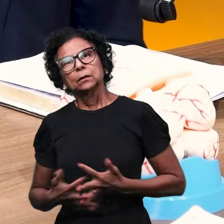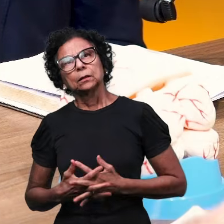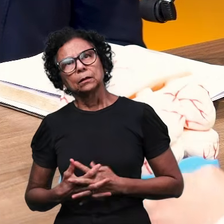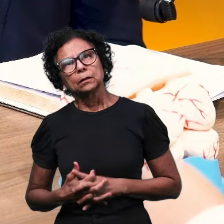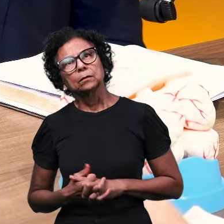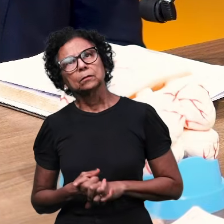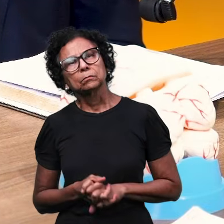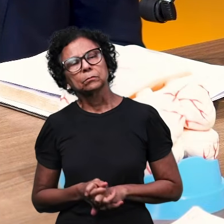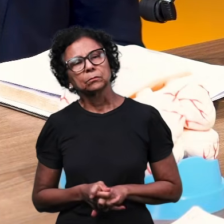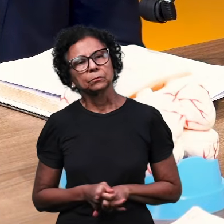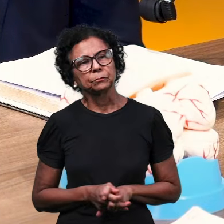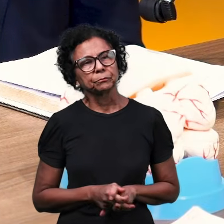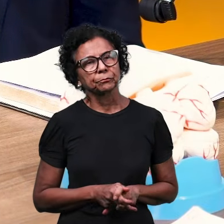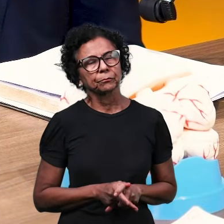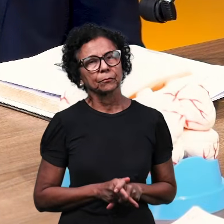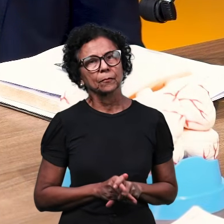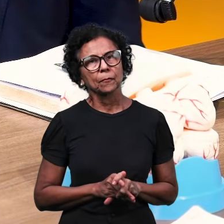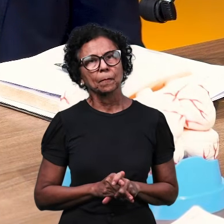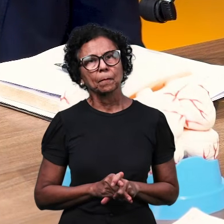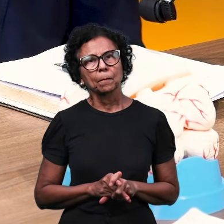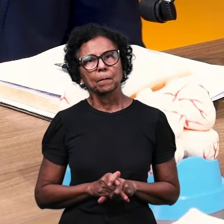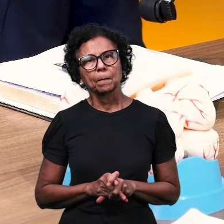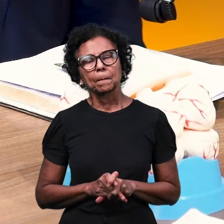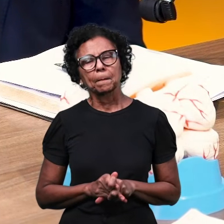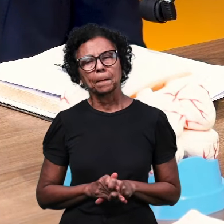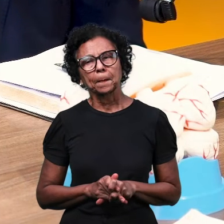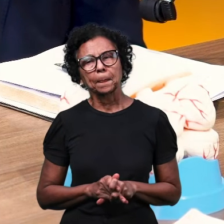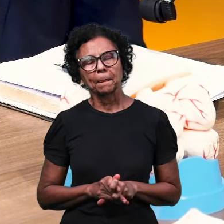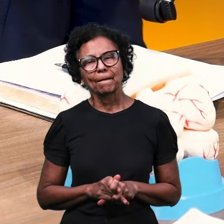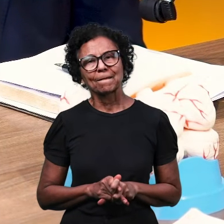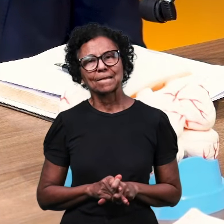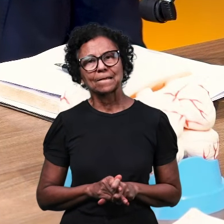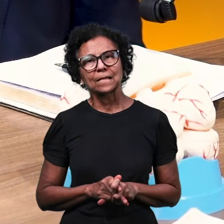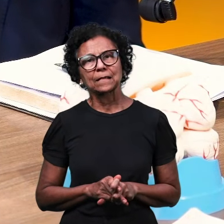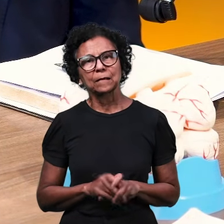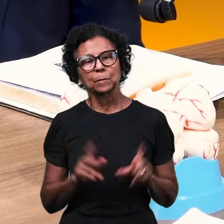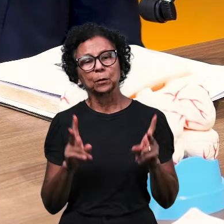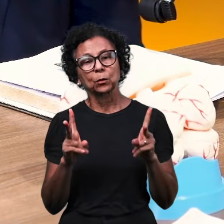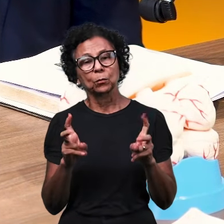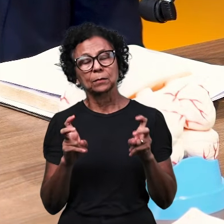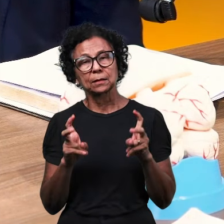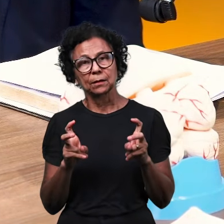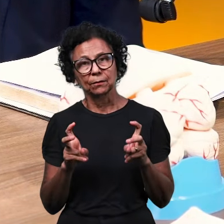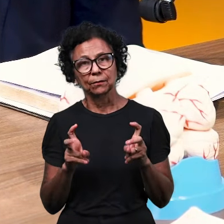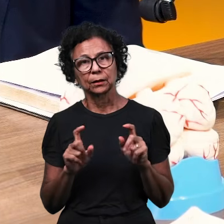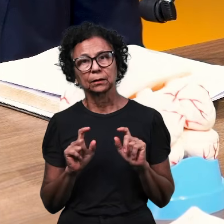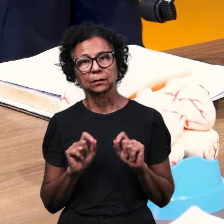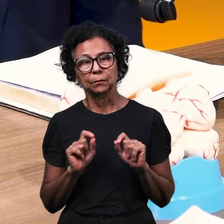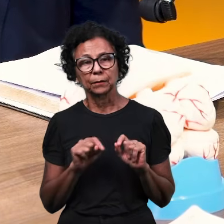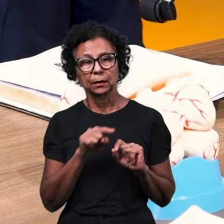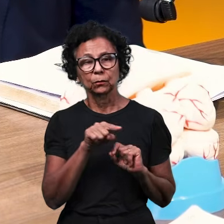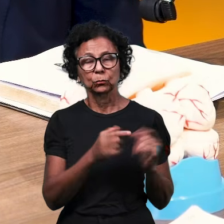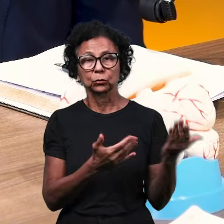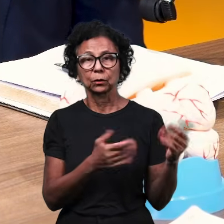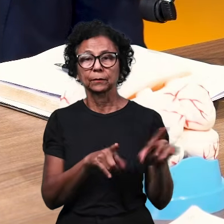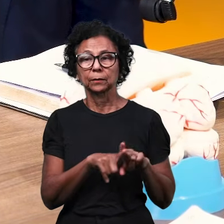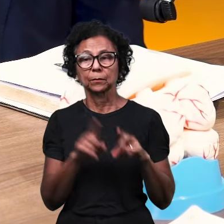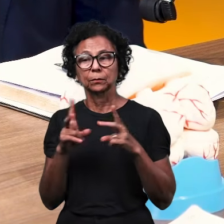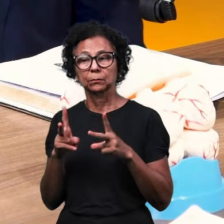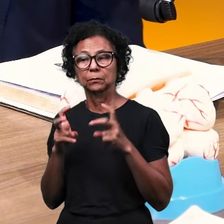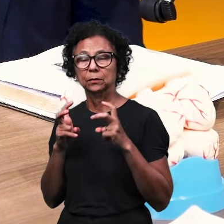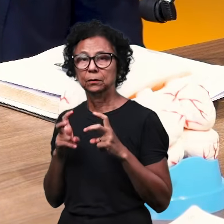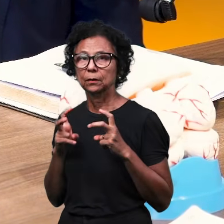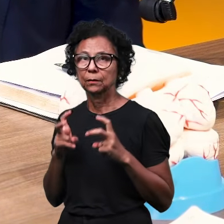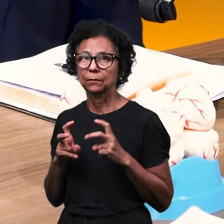desse contexto, uma coisa que eu venho observando e que é preciso o jovem observar é